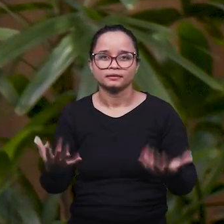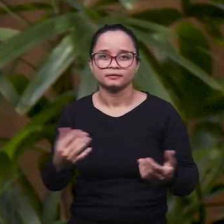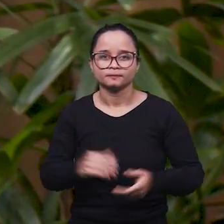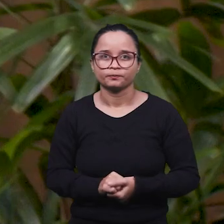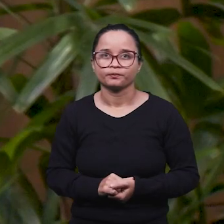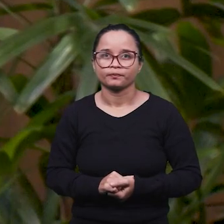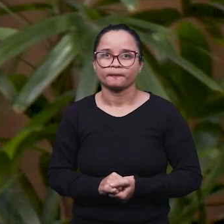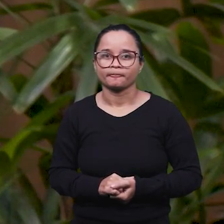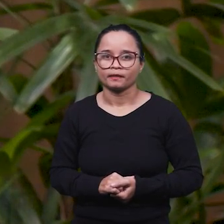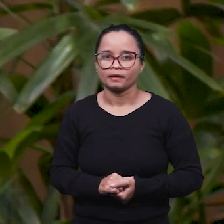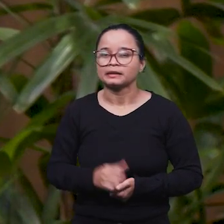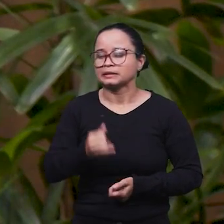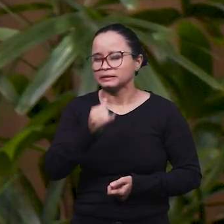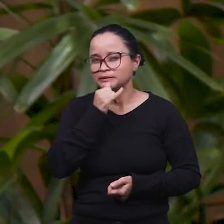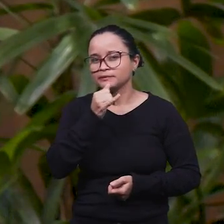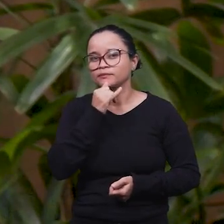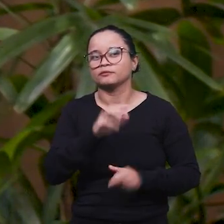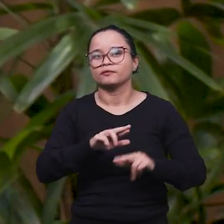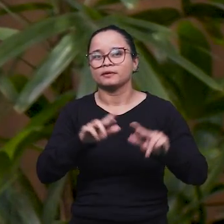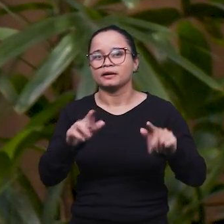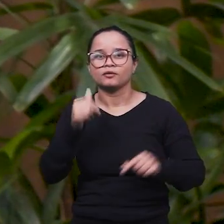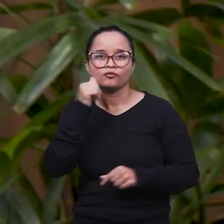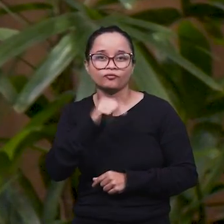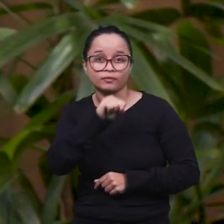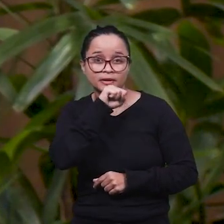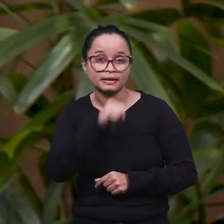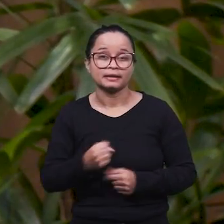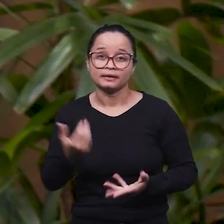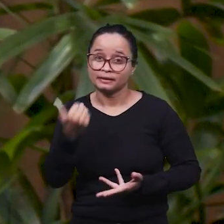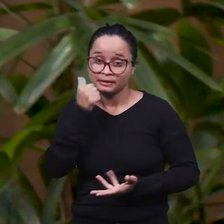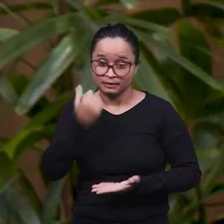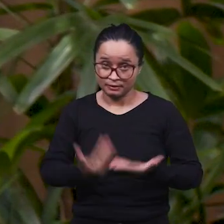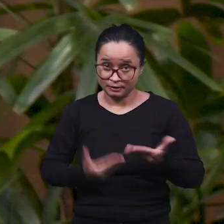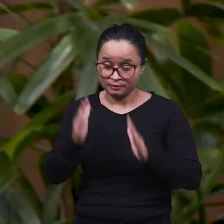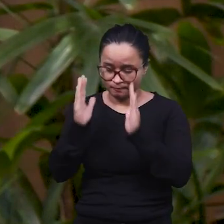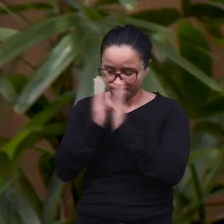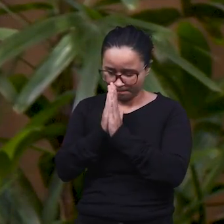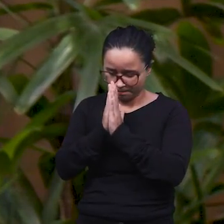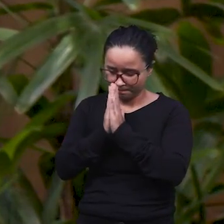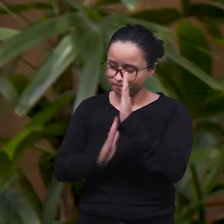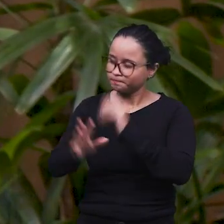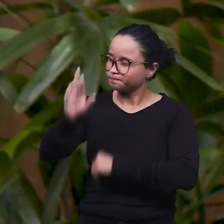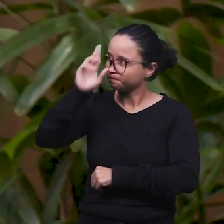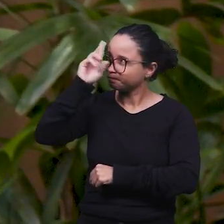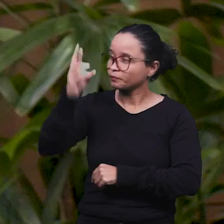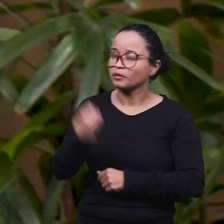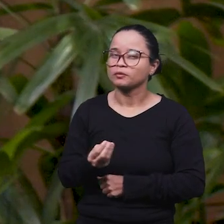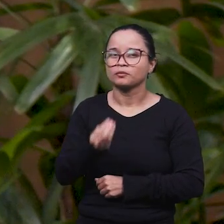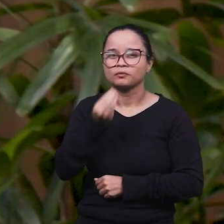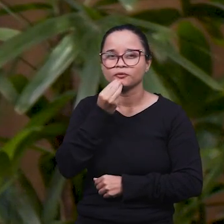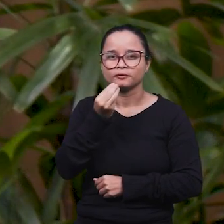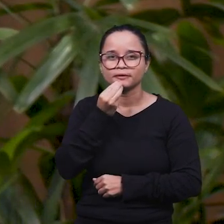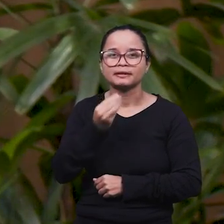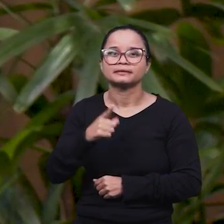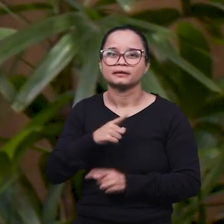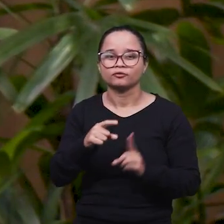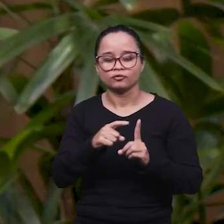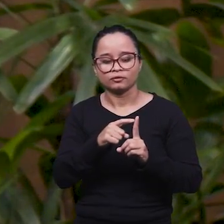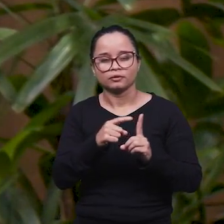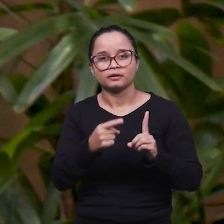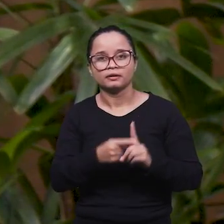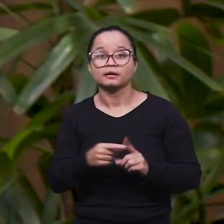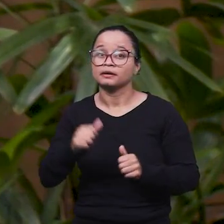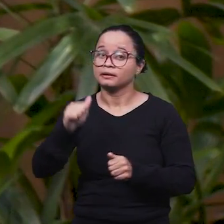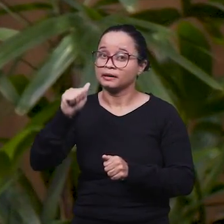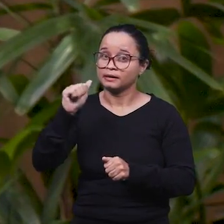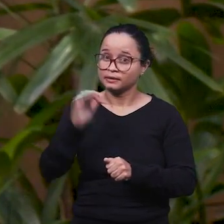temos muitos exemplos de mães e servas que oraram muito ao Senhor para ter oportunidade de gerar. Ana é um exemplo